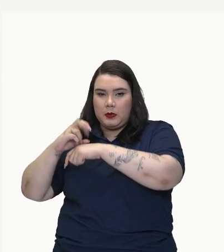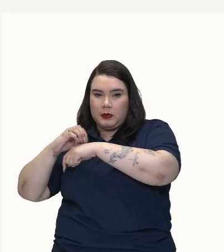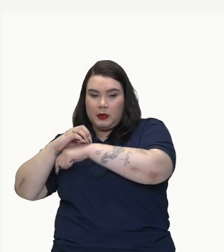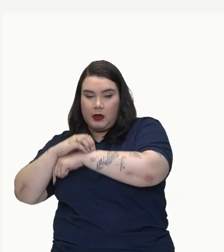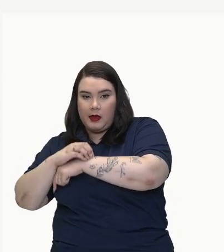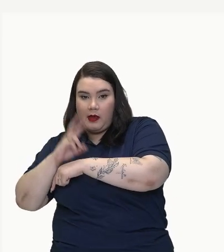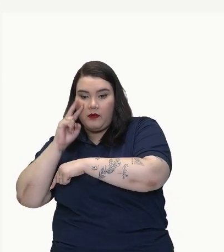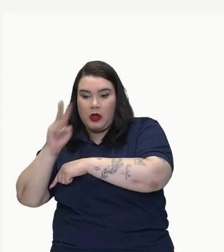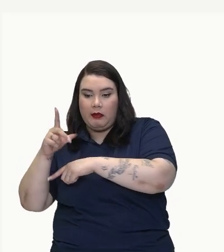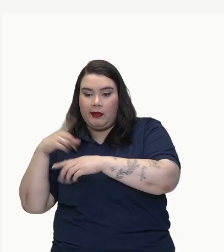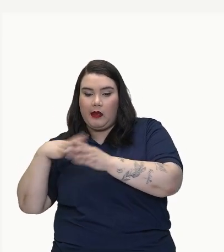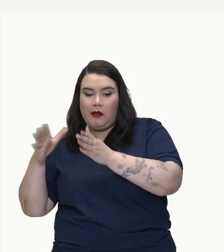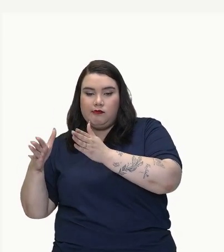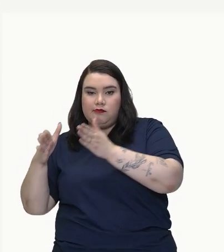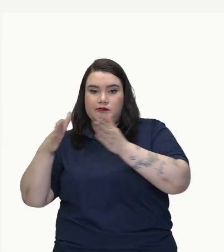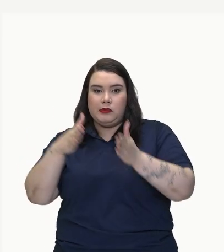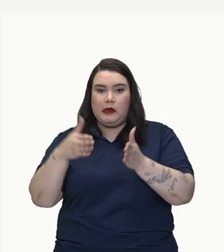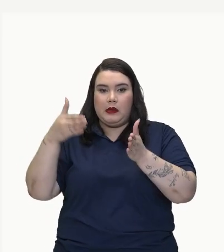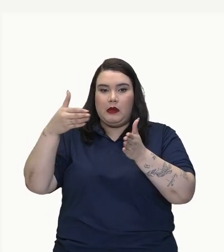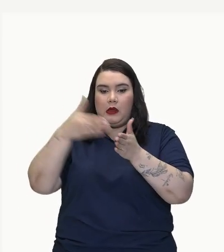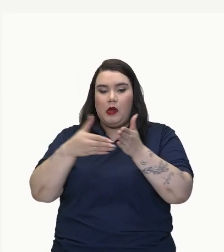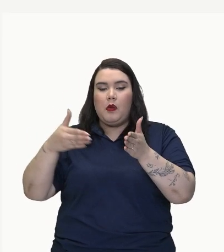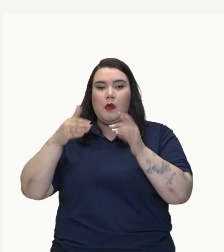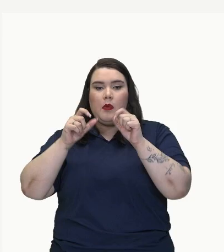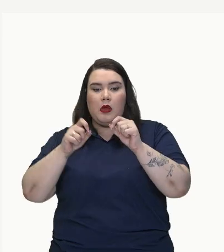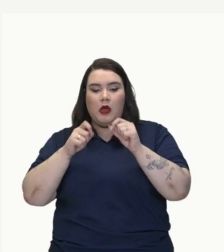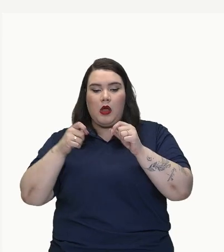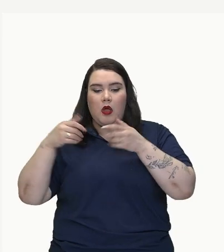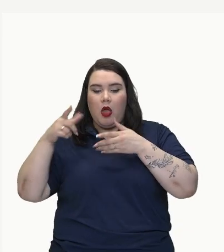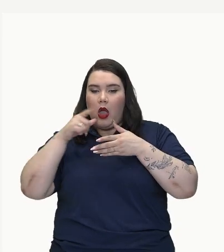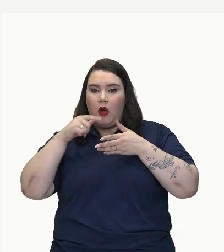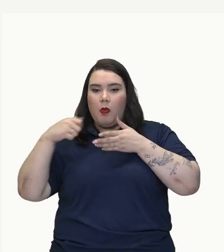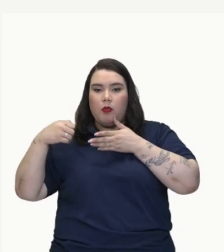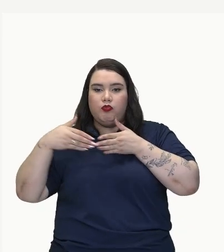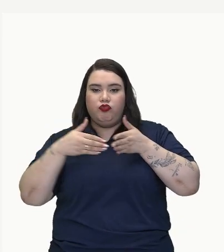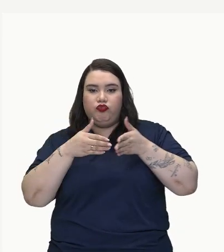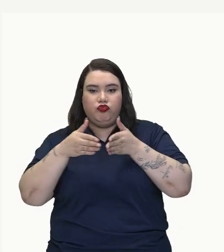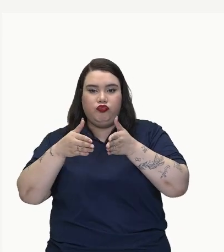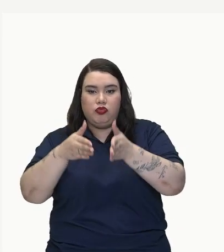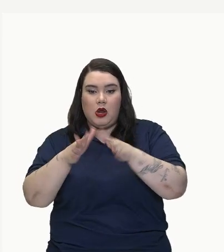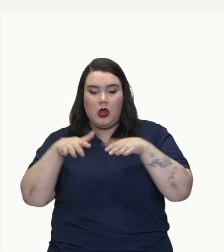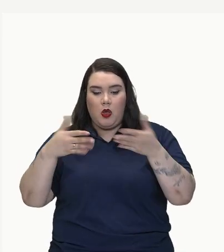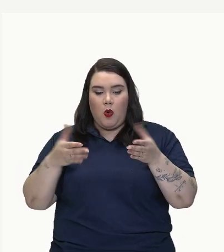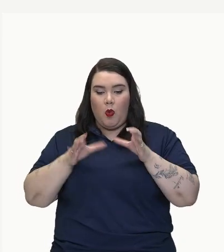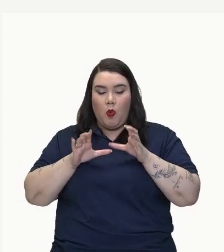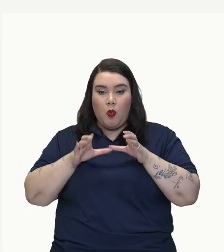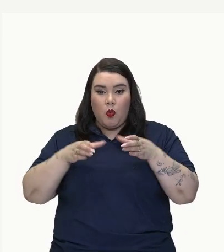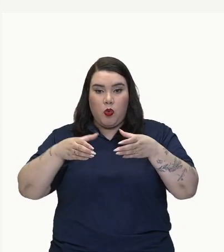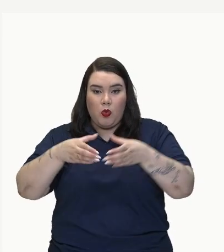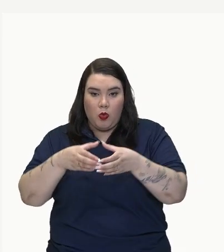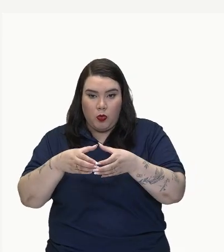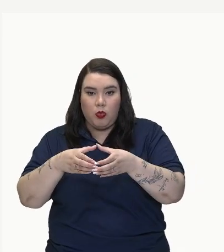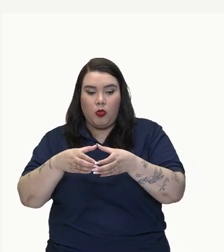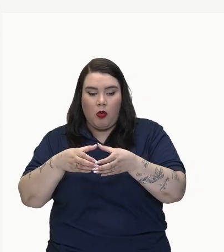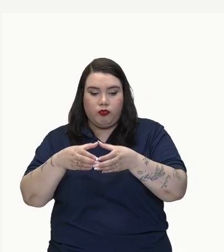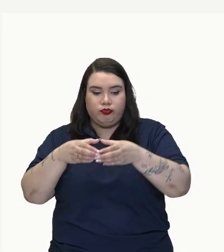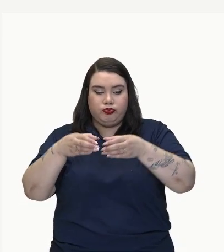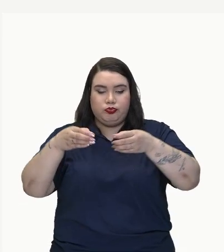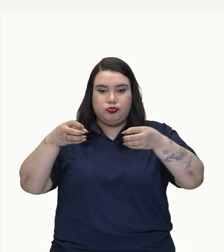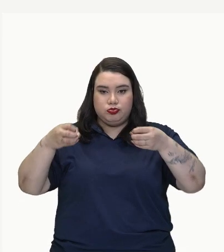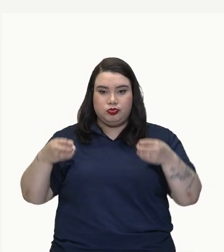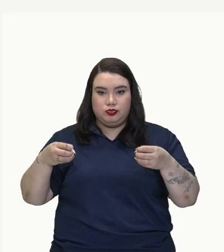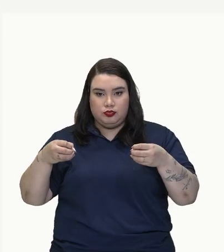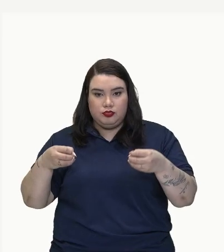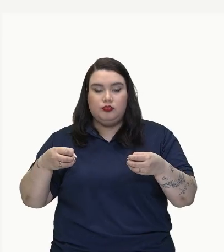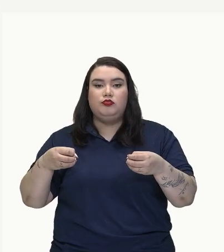barreira geográfica, né? Apareceu um rio, por exemplo, que separou essa população